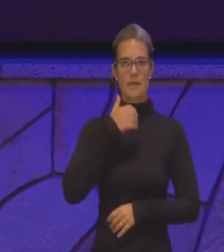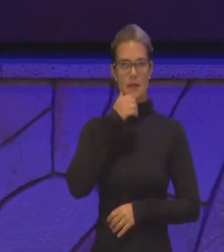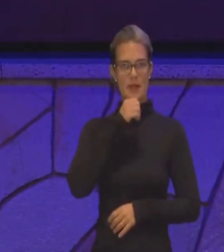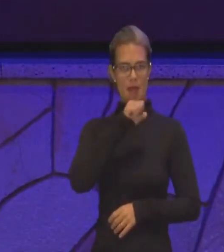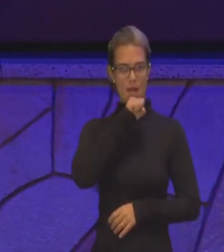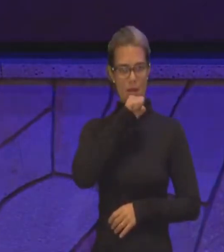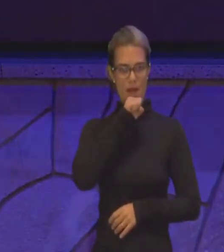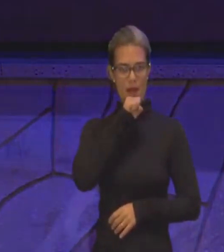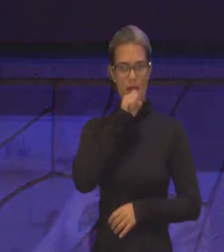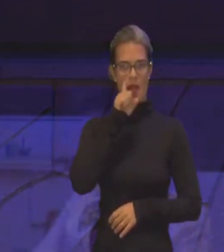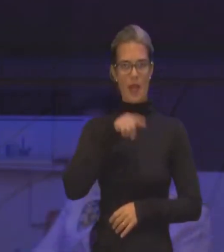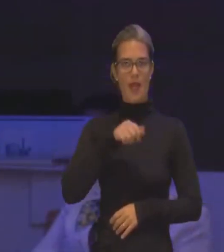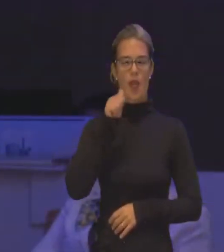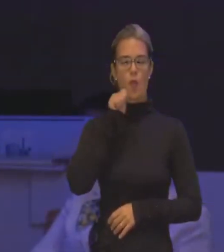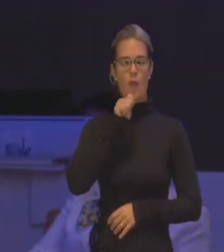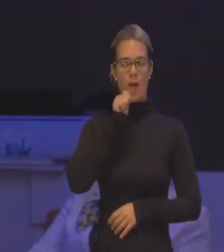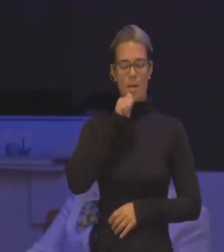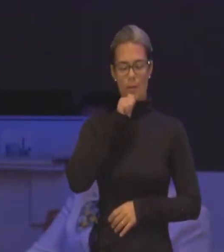de muita fé.